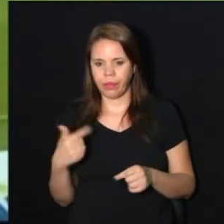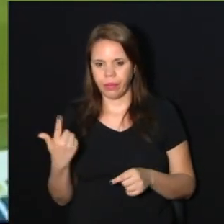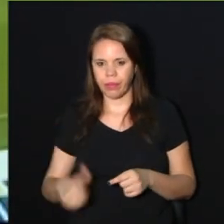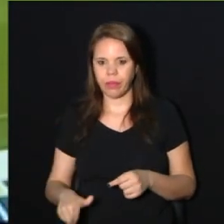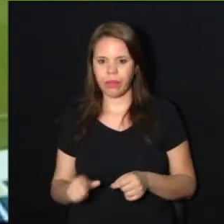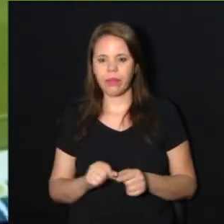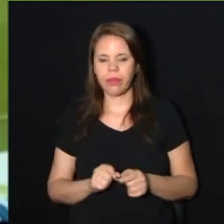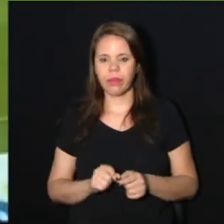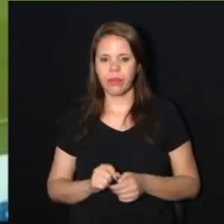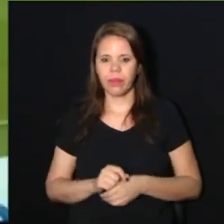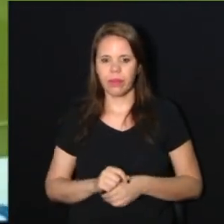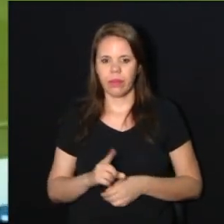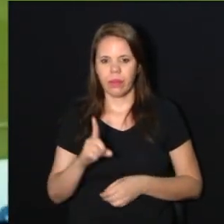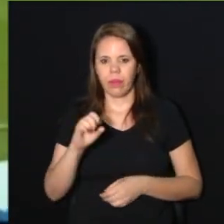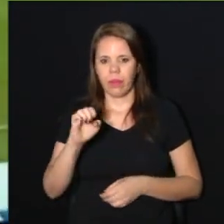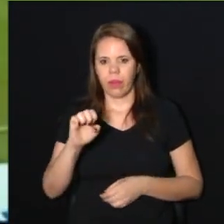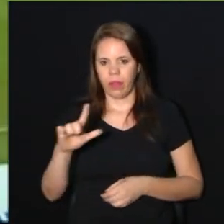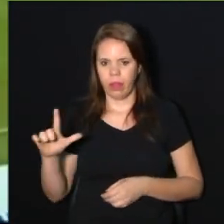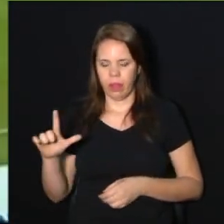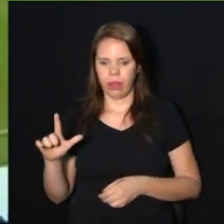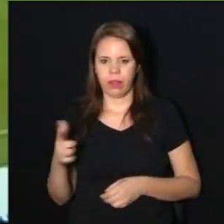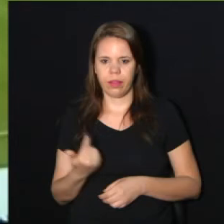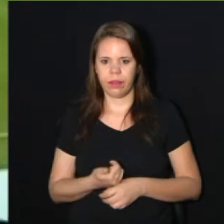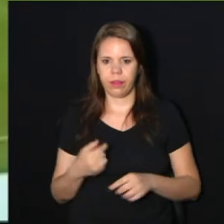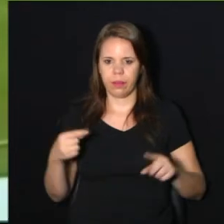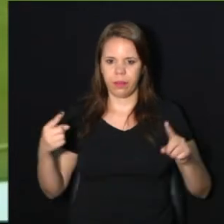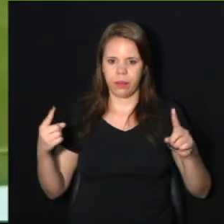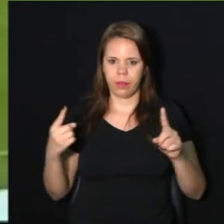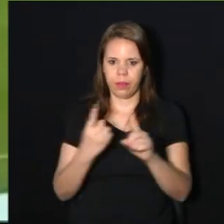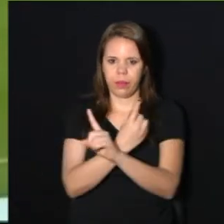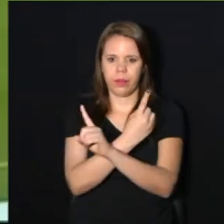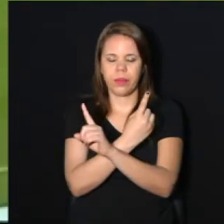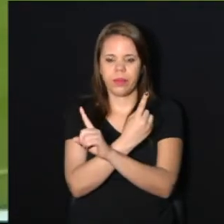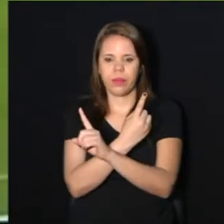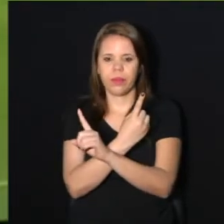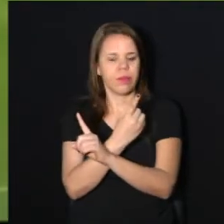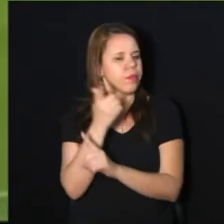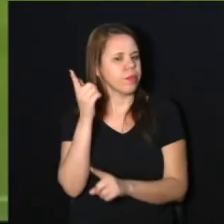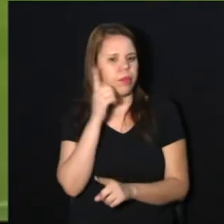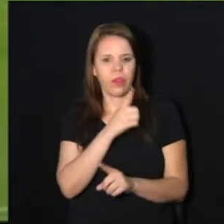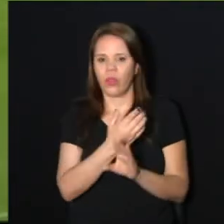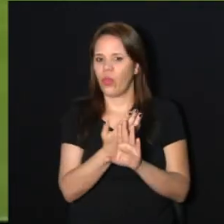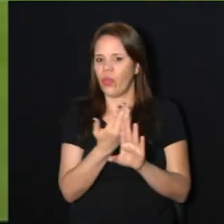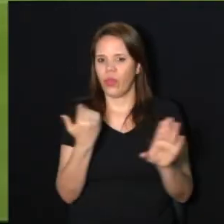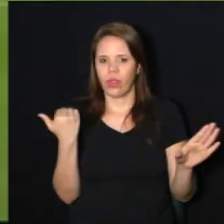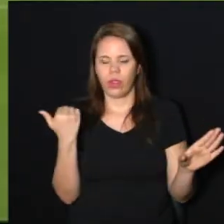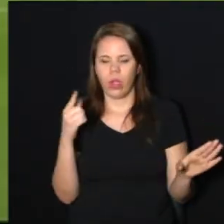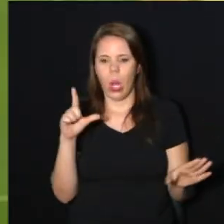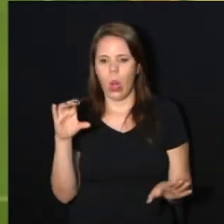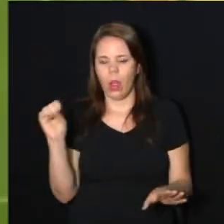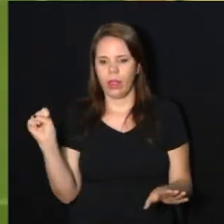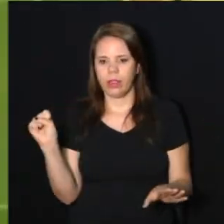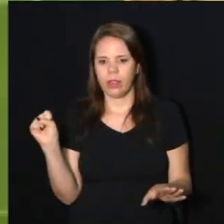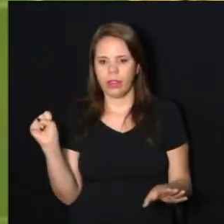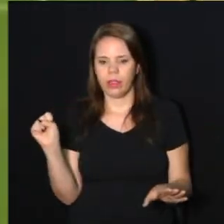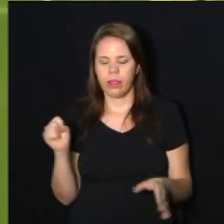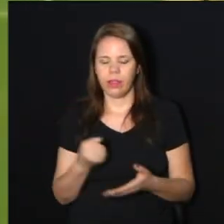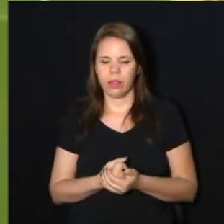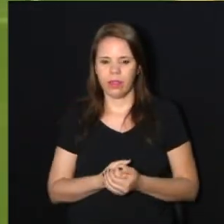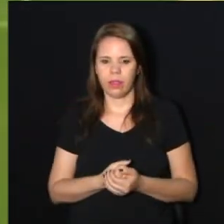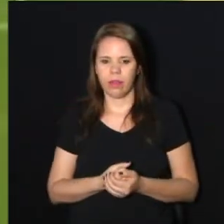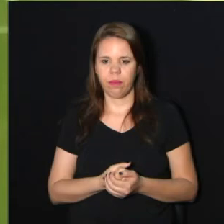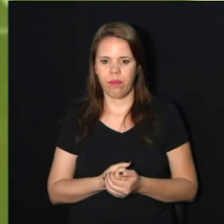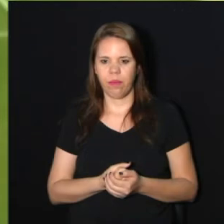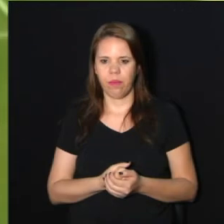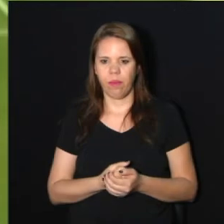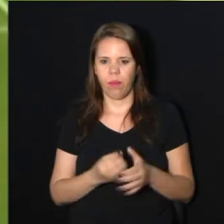pela direita, Daniel Borges cruzou o rasteiro. A zaga não conseguiu afastar e Lucas Siqueira, sem marcação